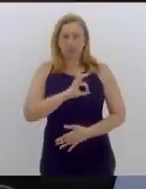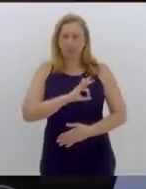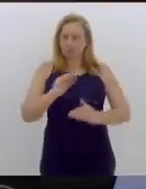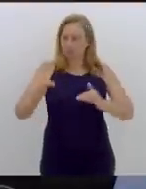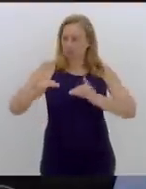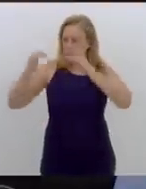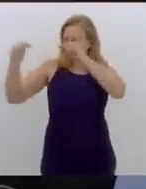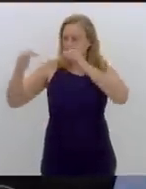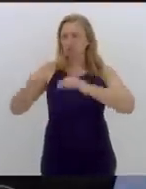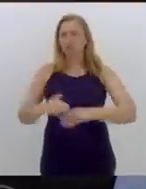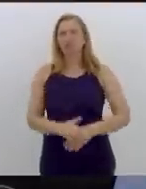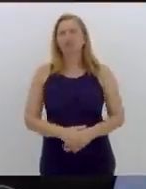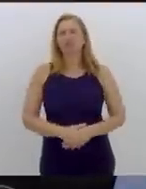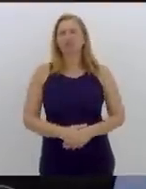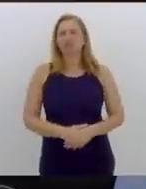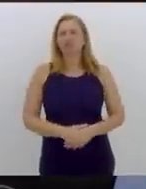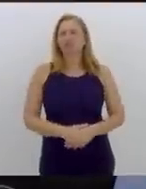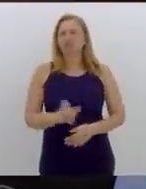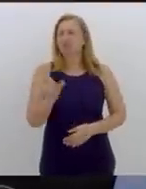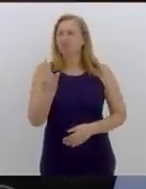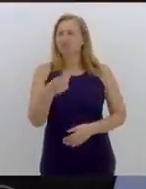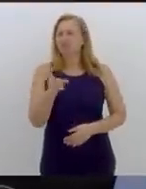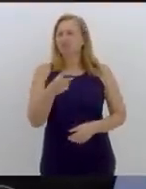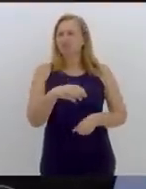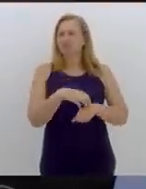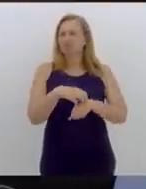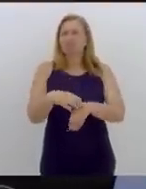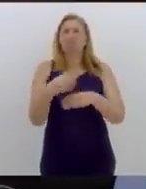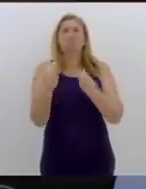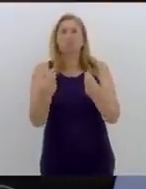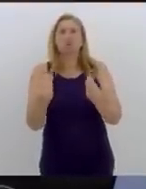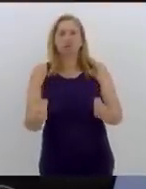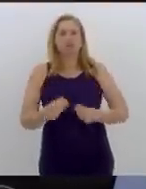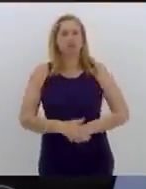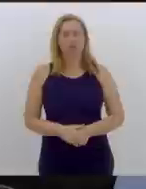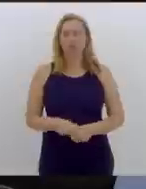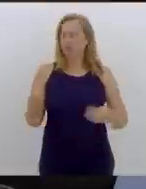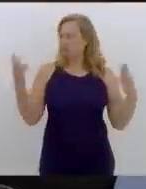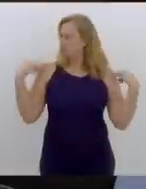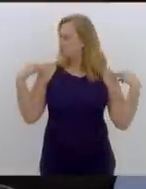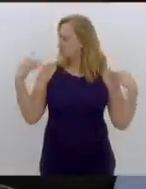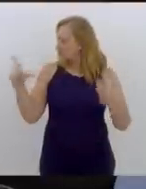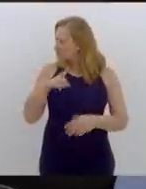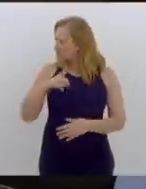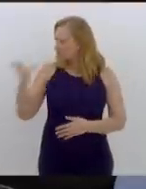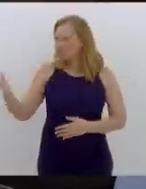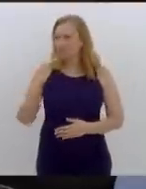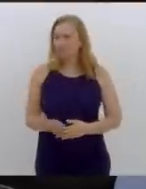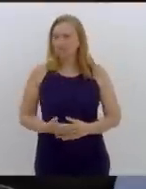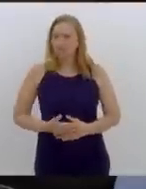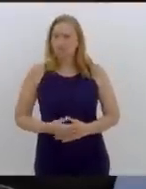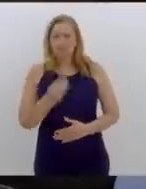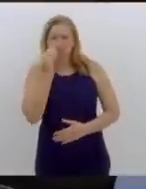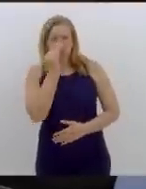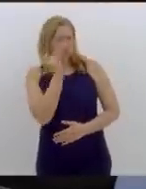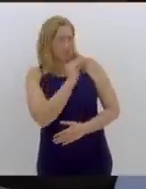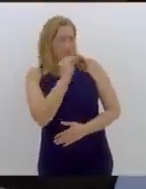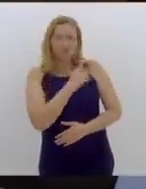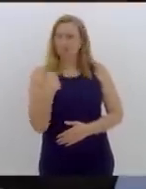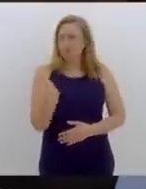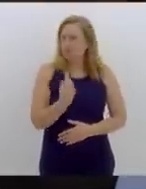auxílio transporte para quê vocês tem viatura Tem motorista vocês estão cagando para o meu filho transportes reais